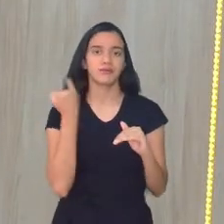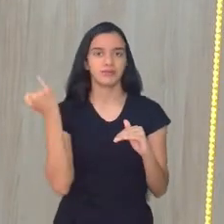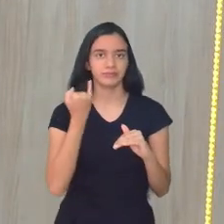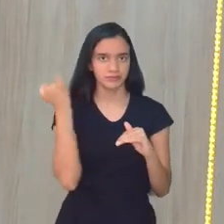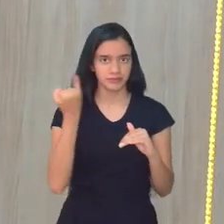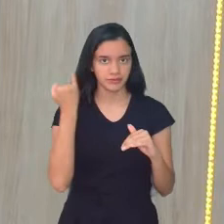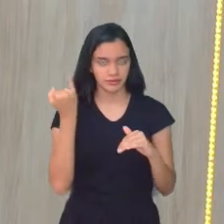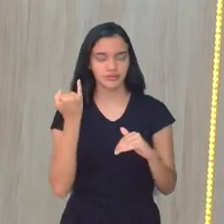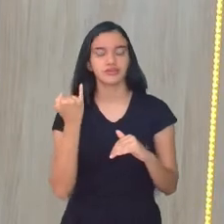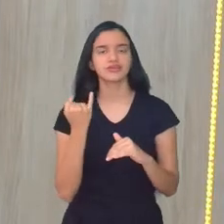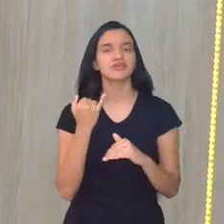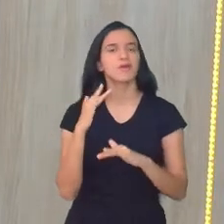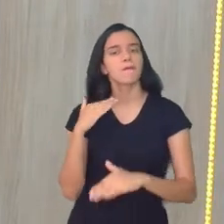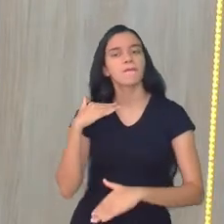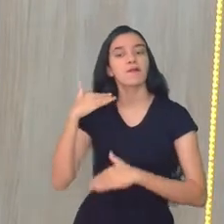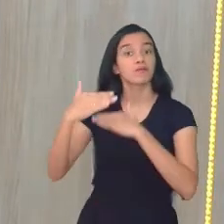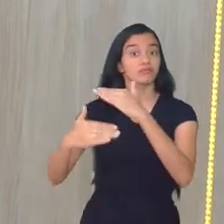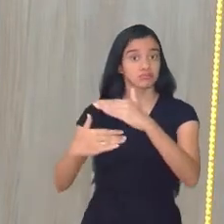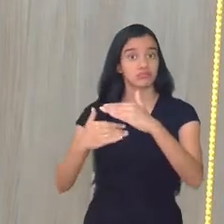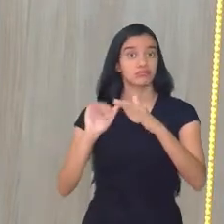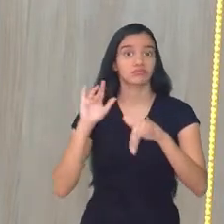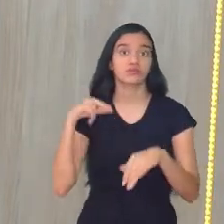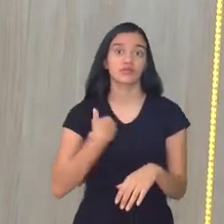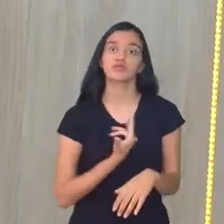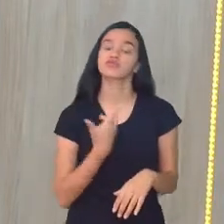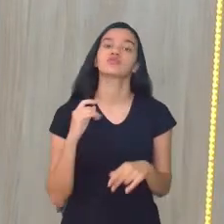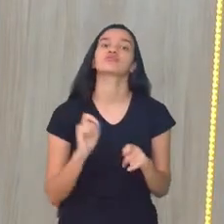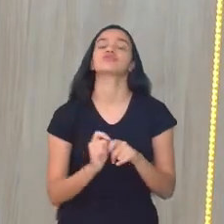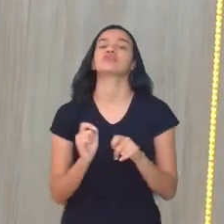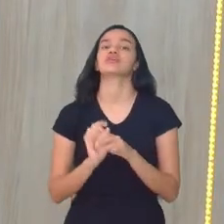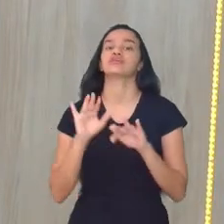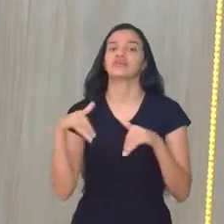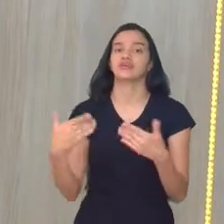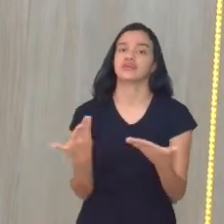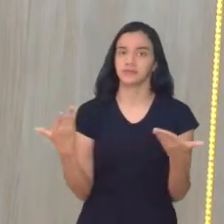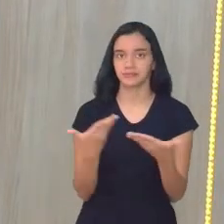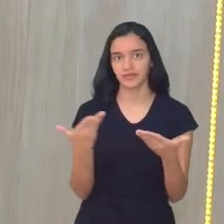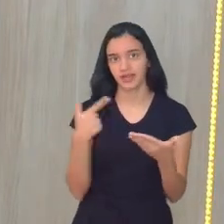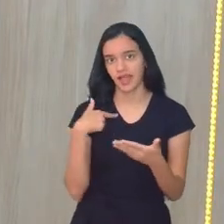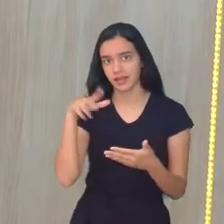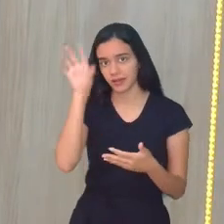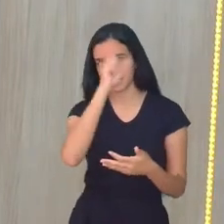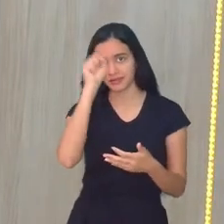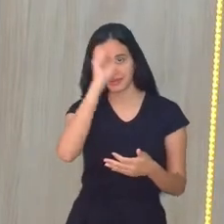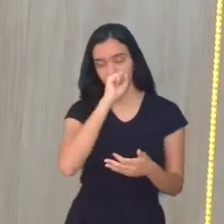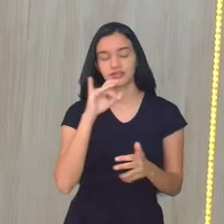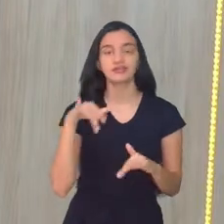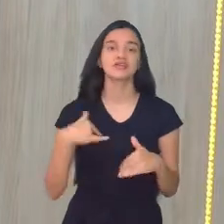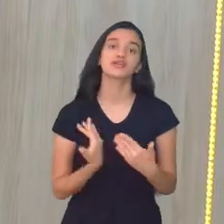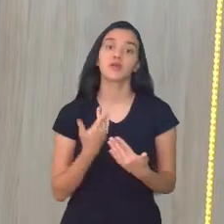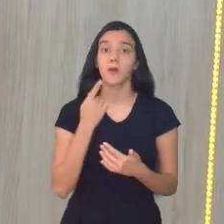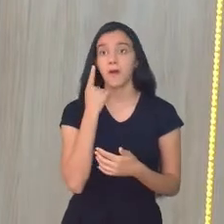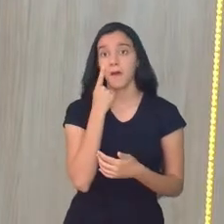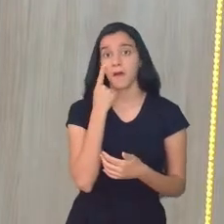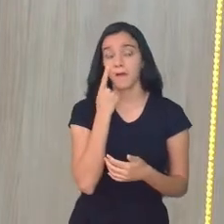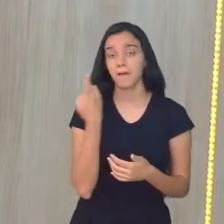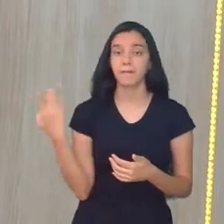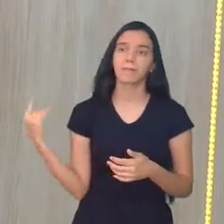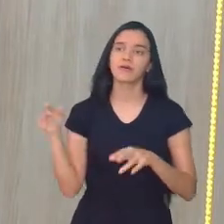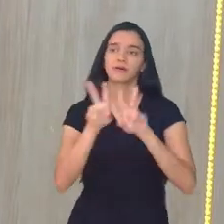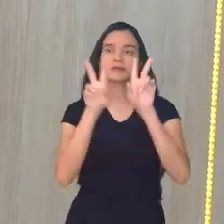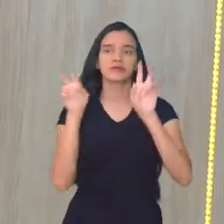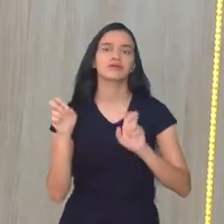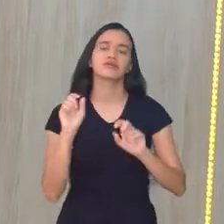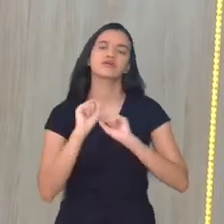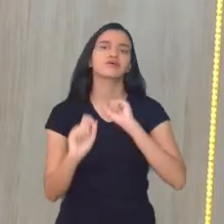o próximo passo. Então, é isso que nós fazemos em relação aqui à aprendizagem. E aí, um dos temas